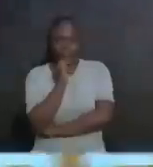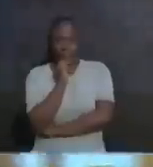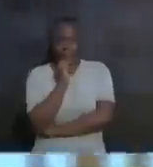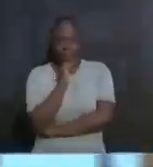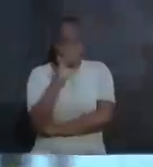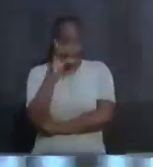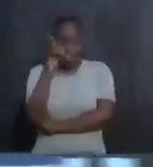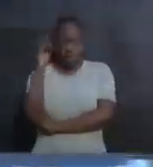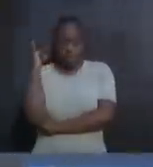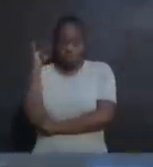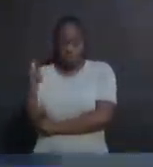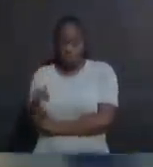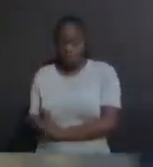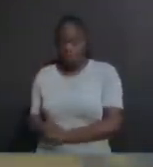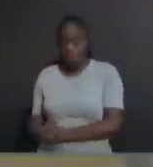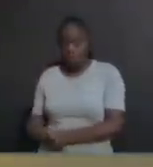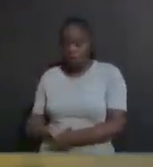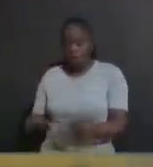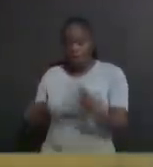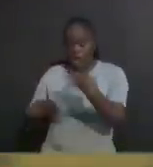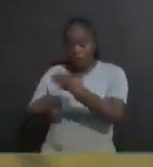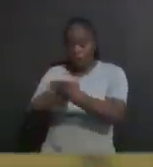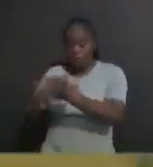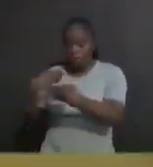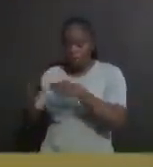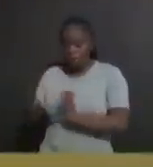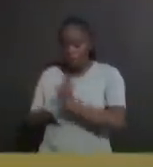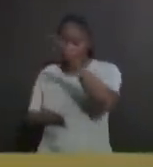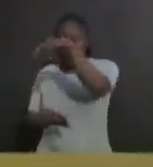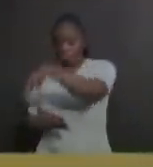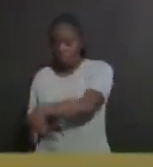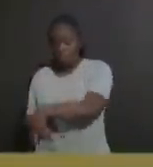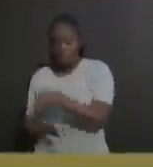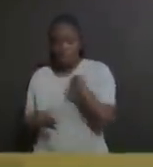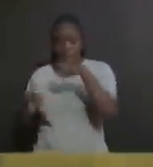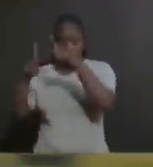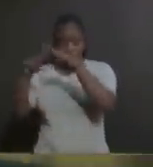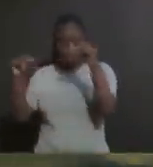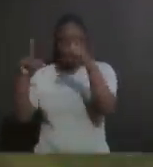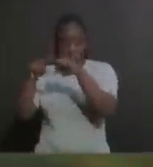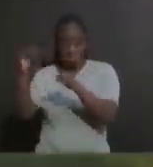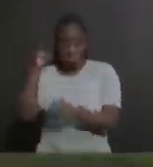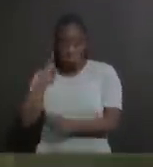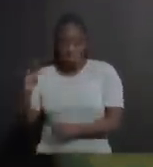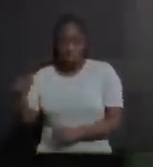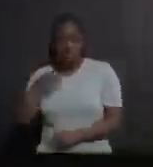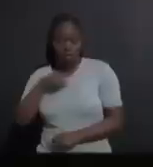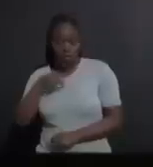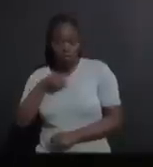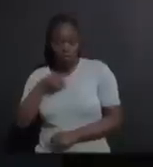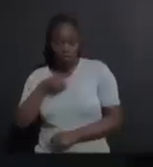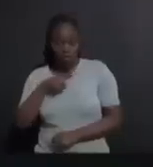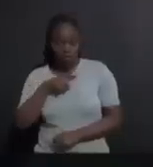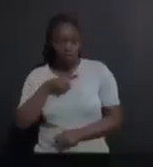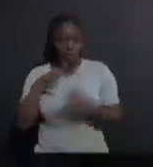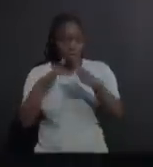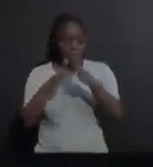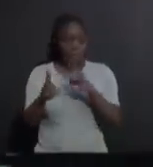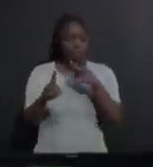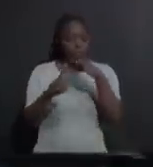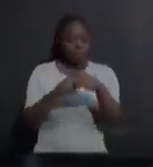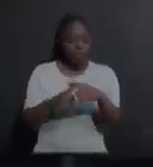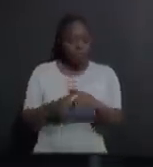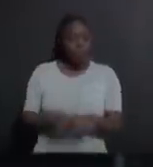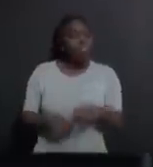Deus falou assim: pula por cima da cerca aqui, corre lá em Brasília, e eu tenho uma profecia para você entregar para o Itamaraty e para a igreja.